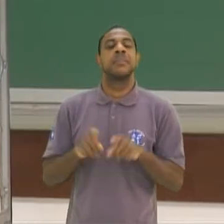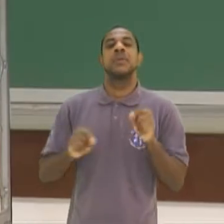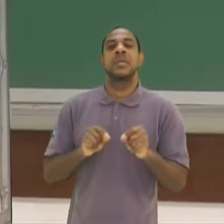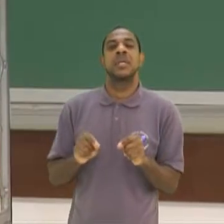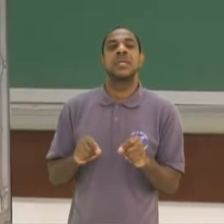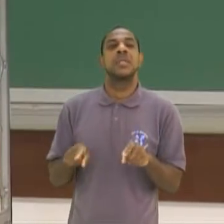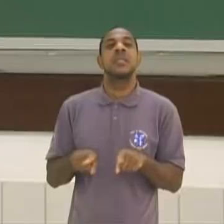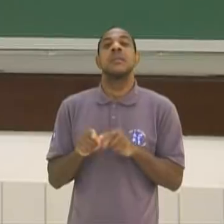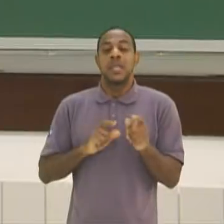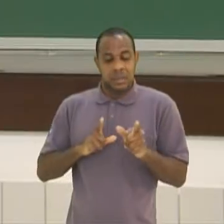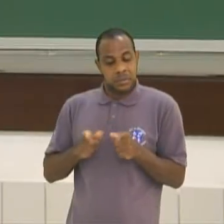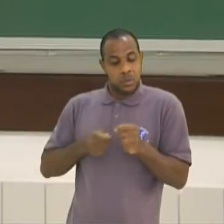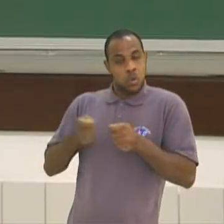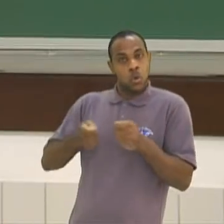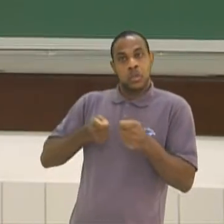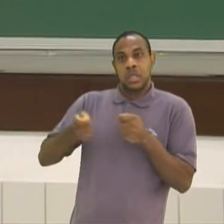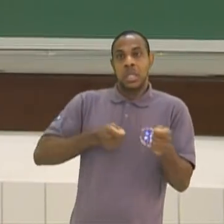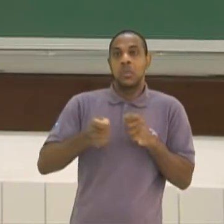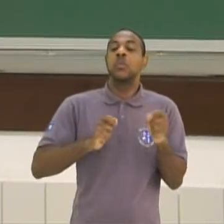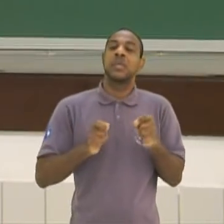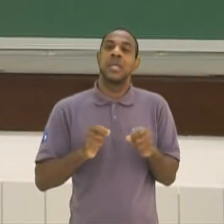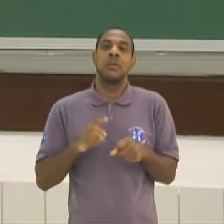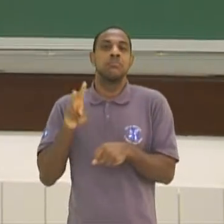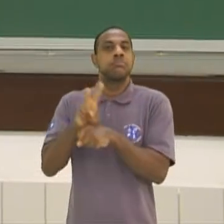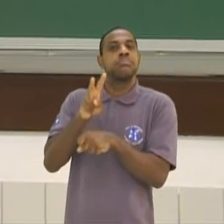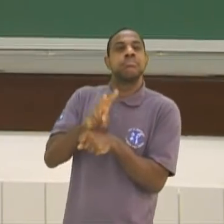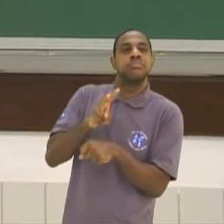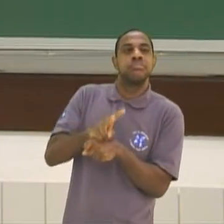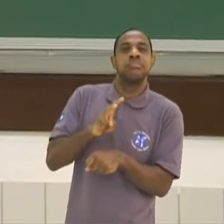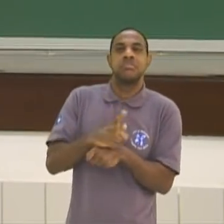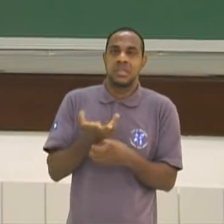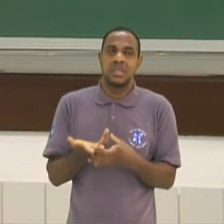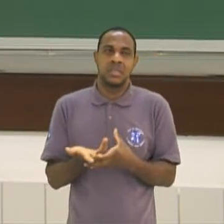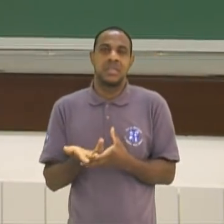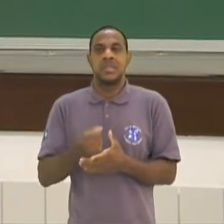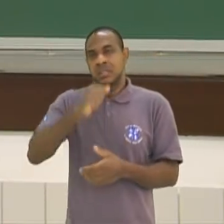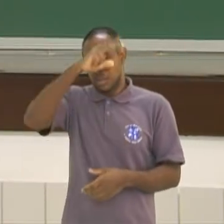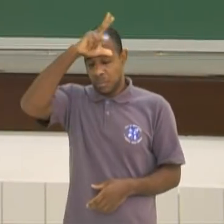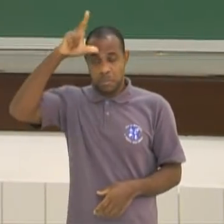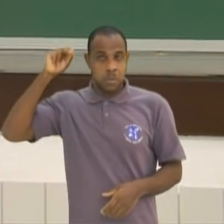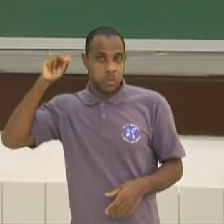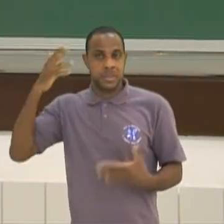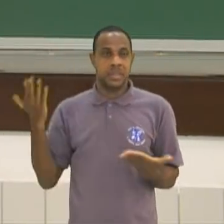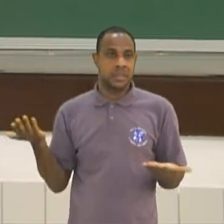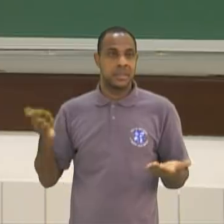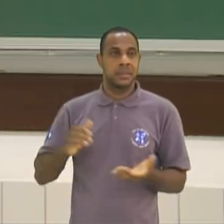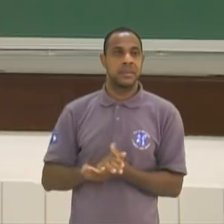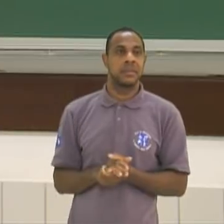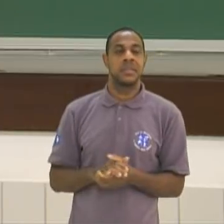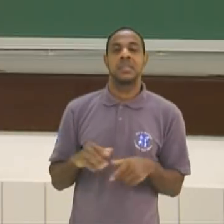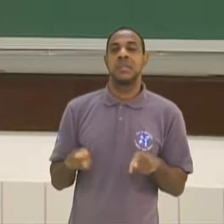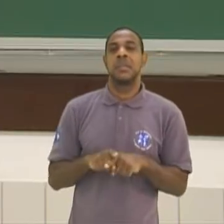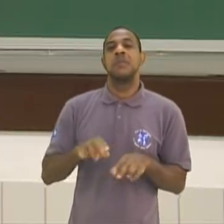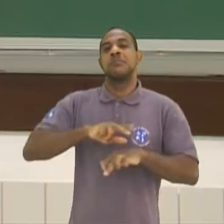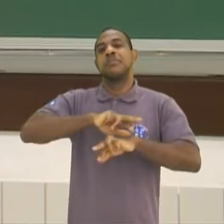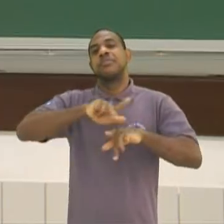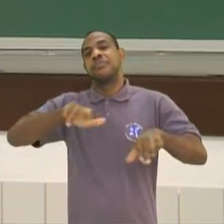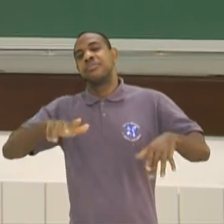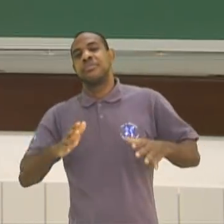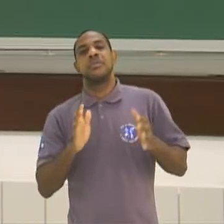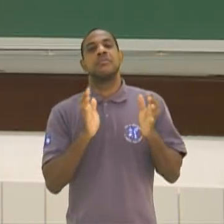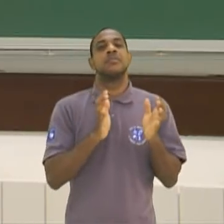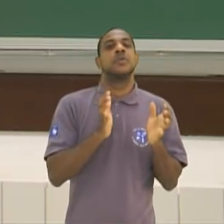de controle da gestão pública. Maior representação, maior variedade de partidos políticos, maior chance